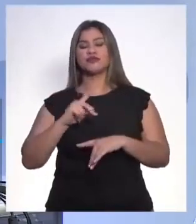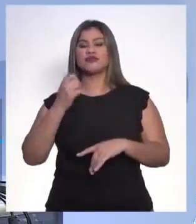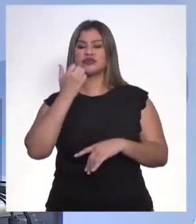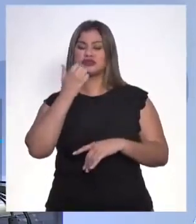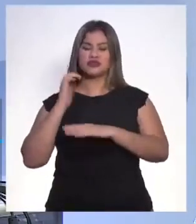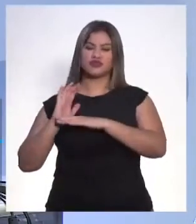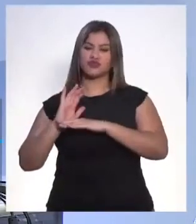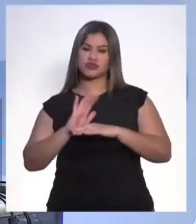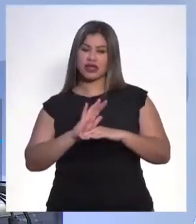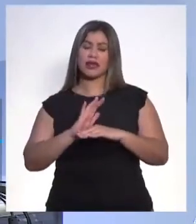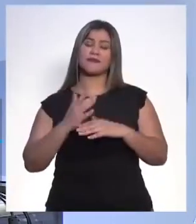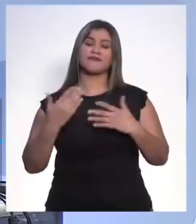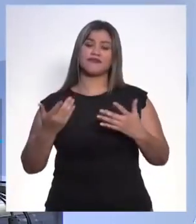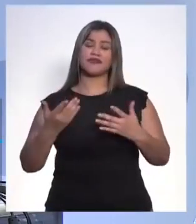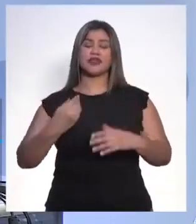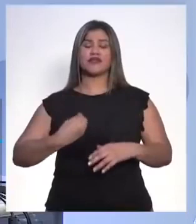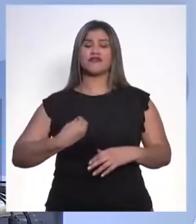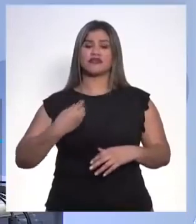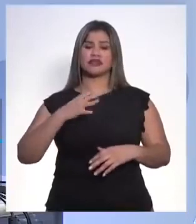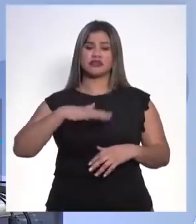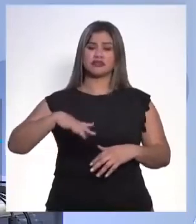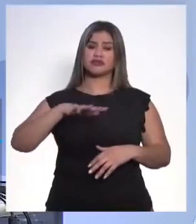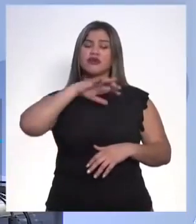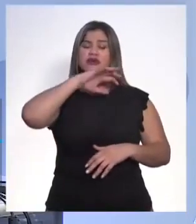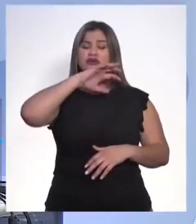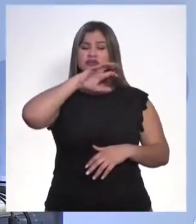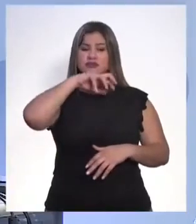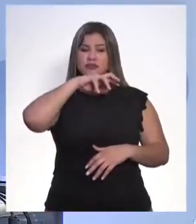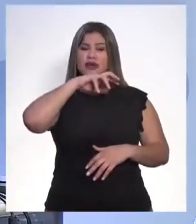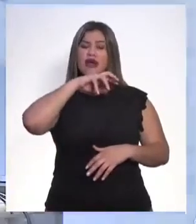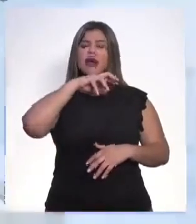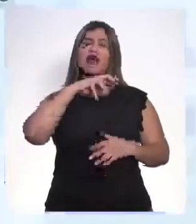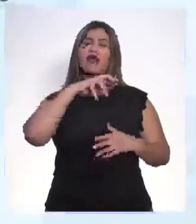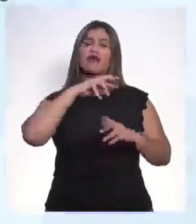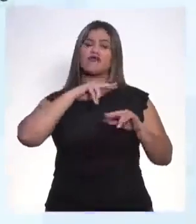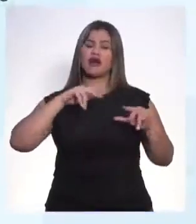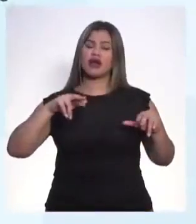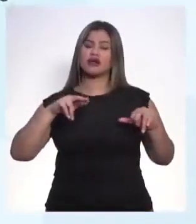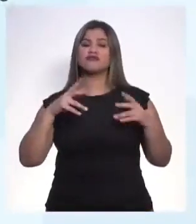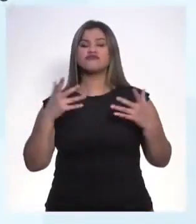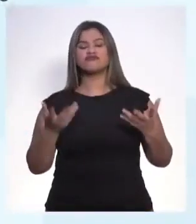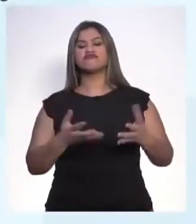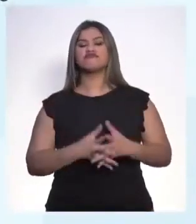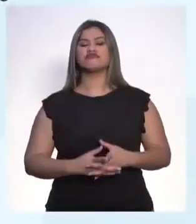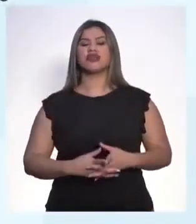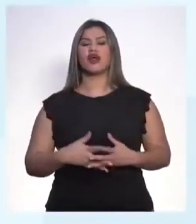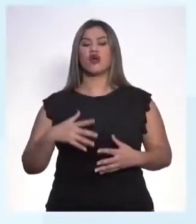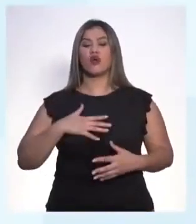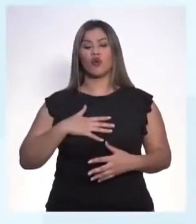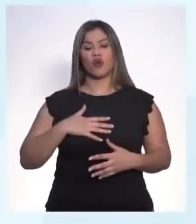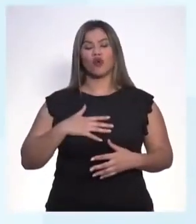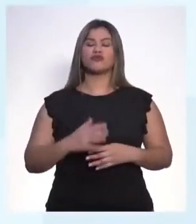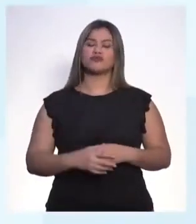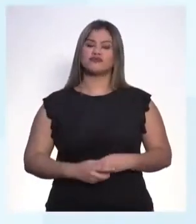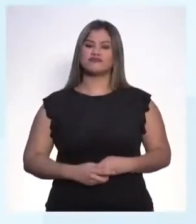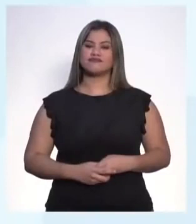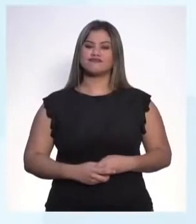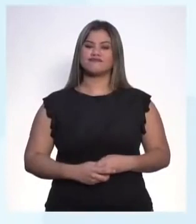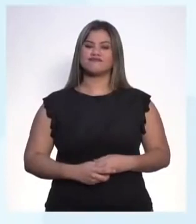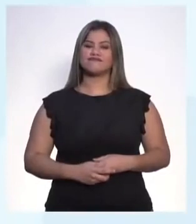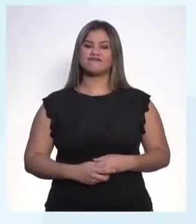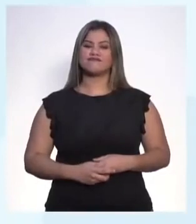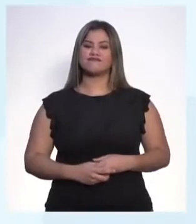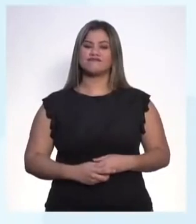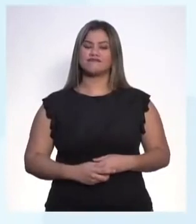em vida animal de forma geral. Eu gosto muito desse tema, particularmente, mas aí também é questão de gosto, né? Aí, tem